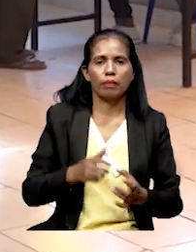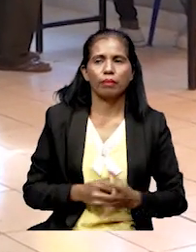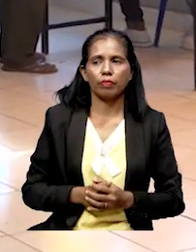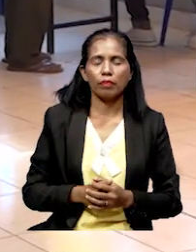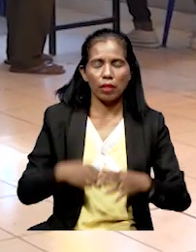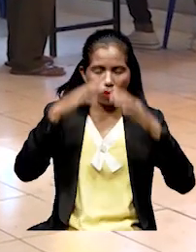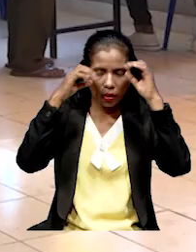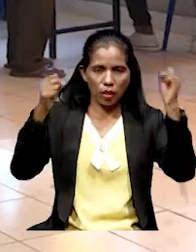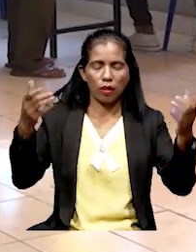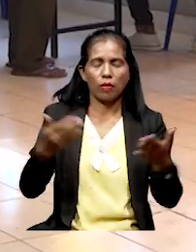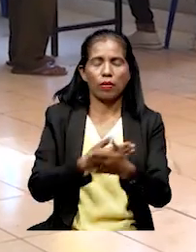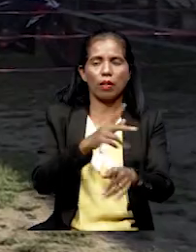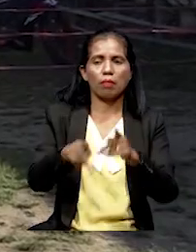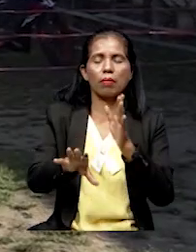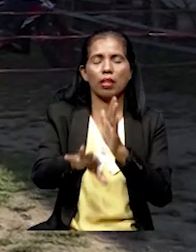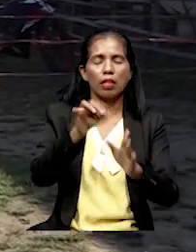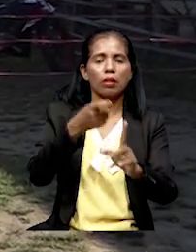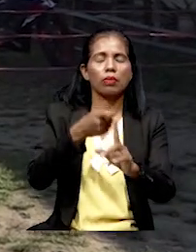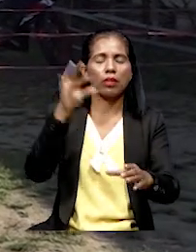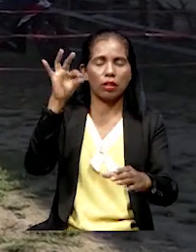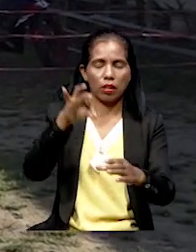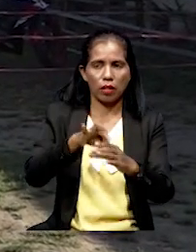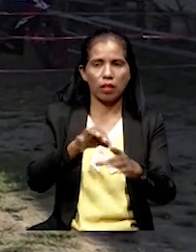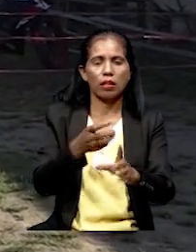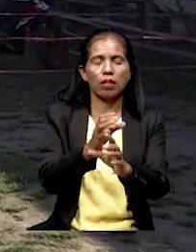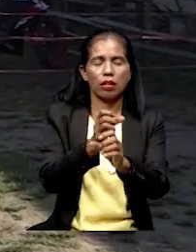Fong nebe povo hili liu seli song ne, sesimu posi